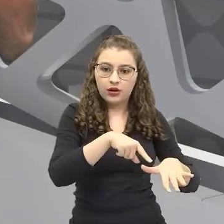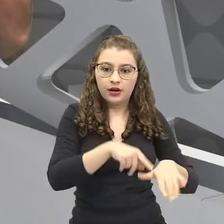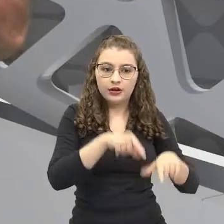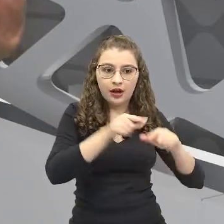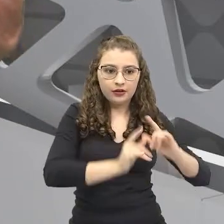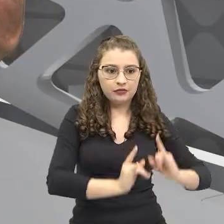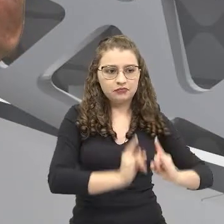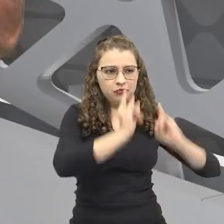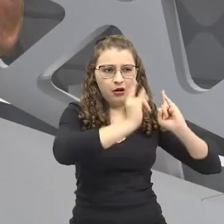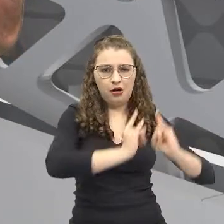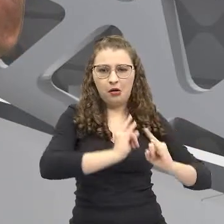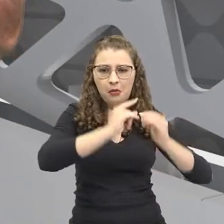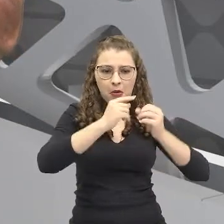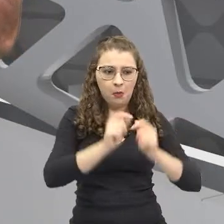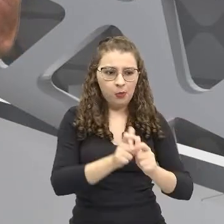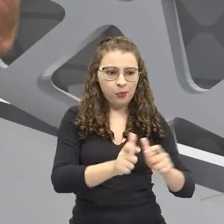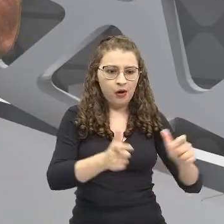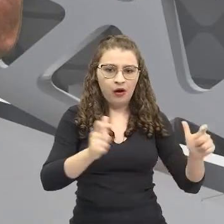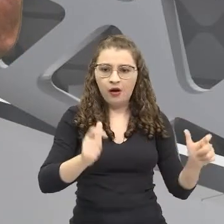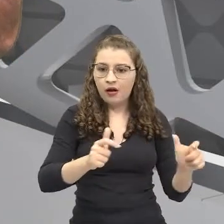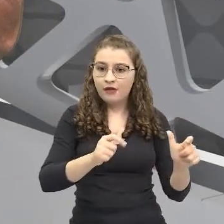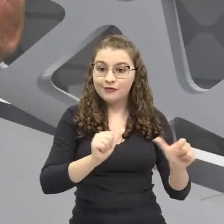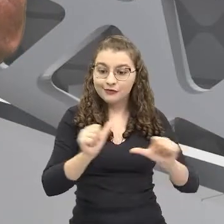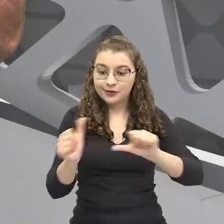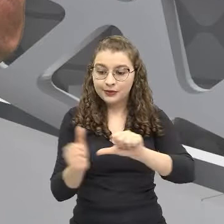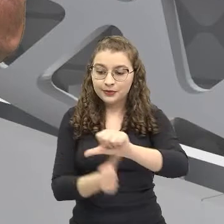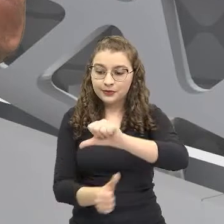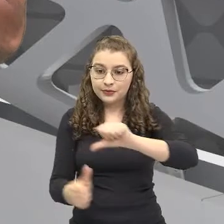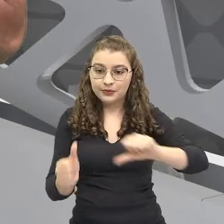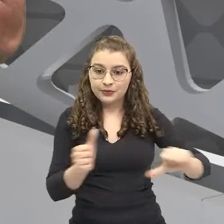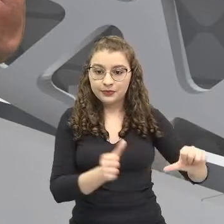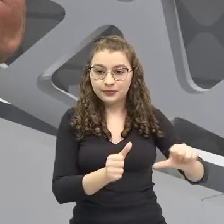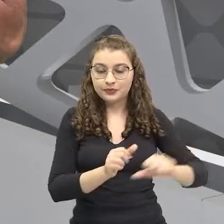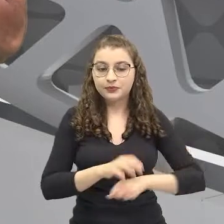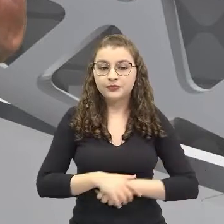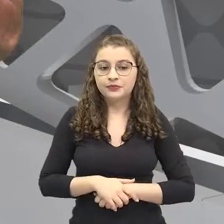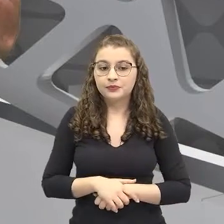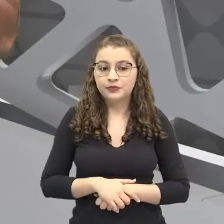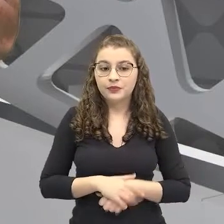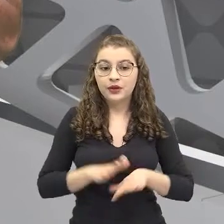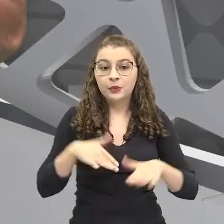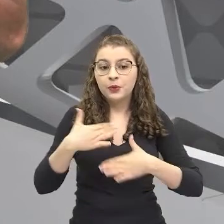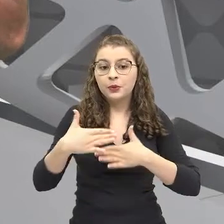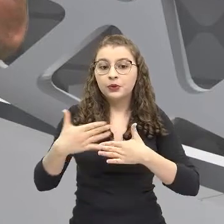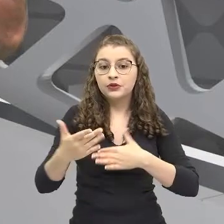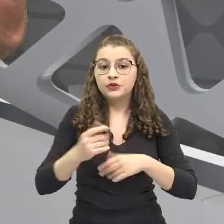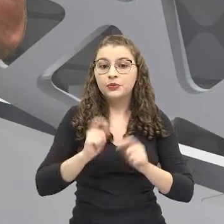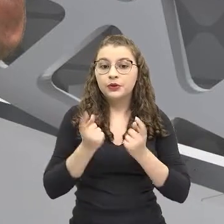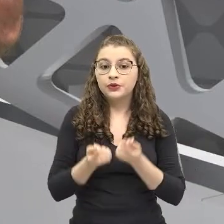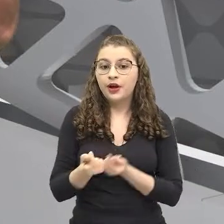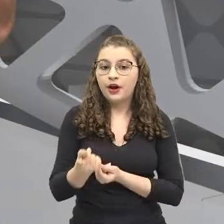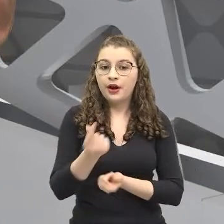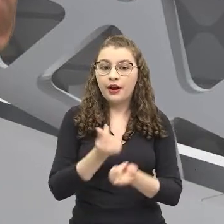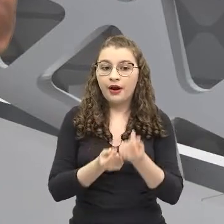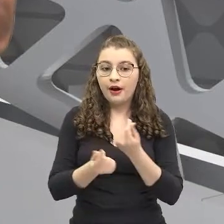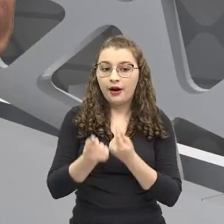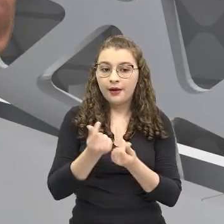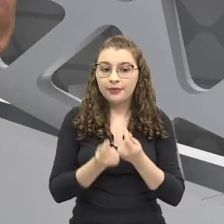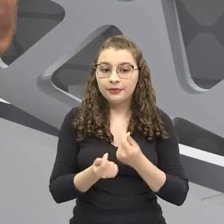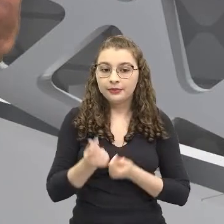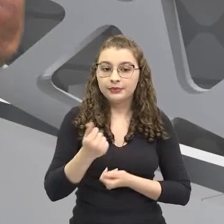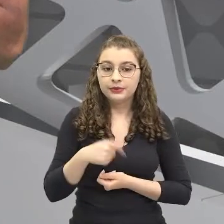Então, ocorreu ali essa mudança, né, na cidade. O que mais? O desenvolvimento, com isso veio a urbanização,